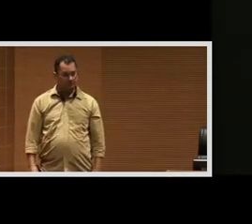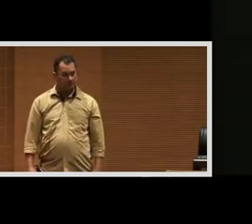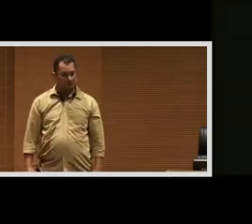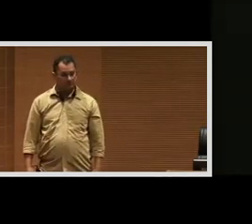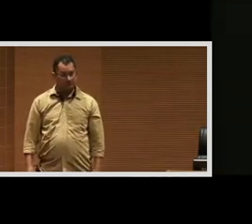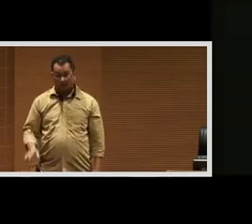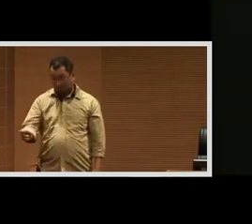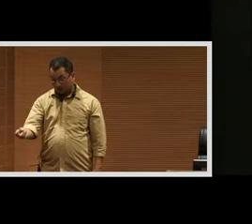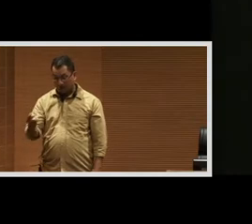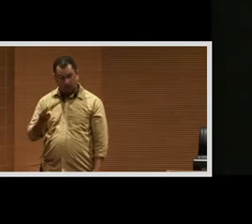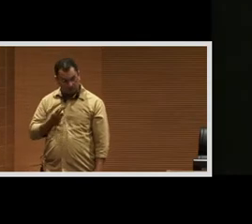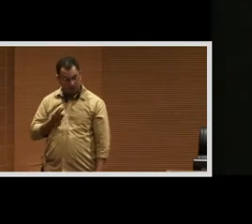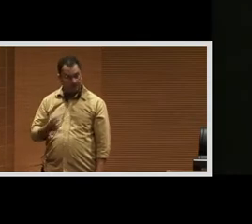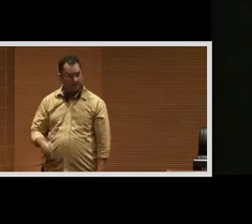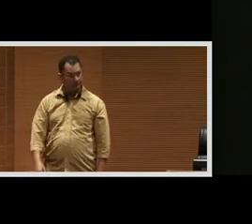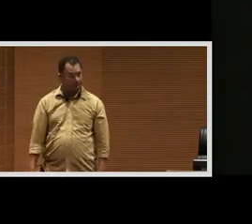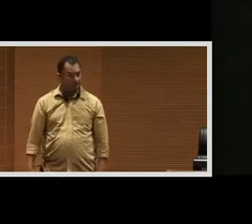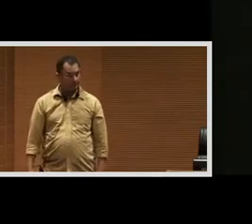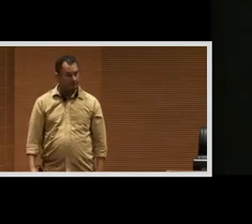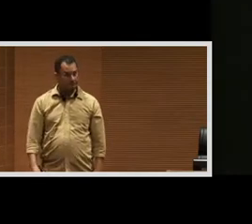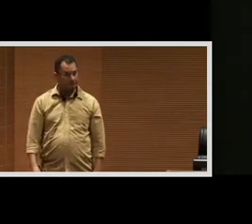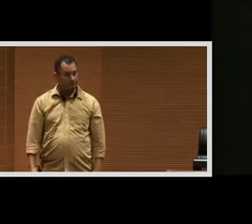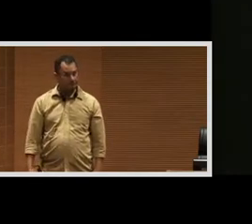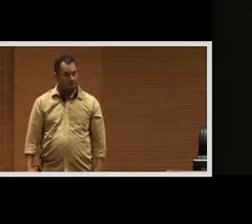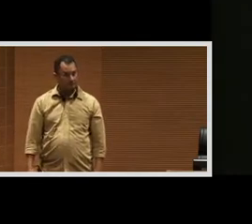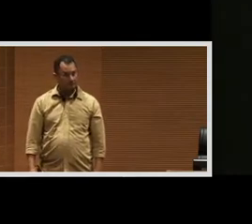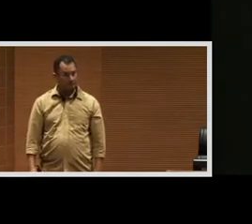E ele me disse isso.